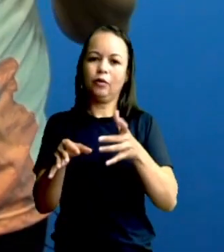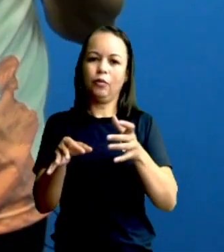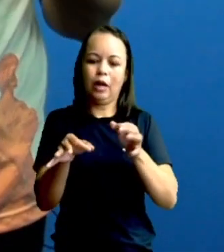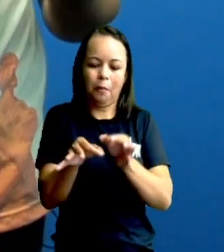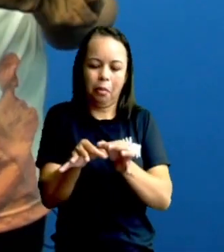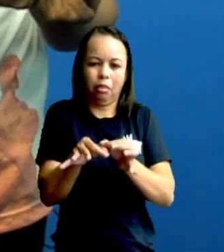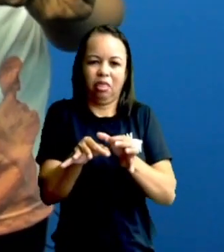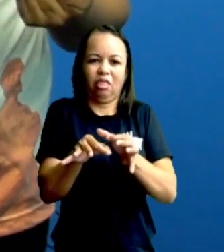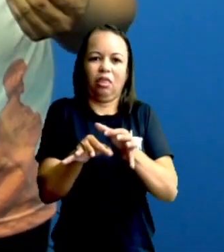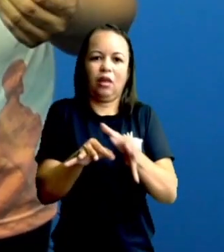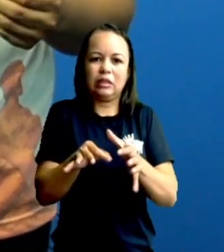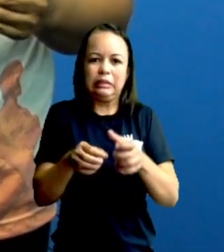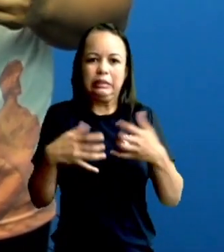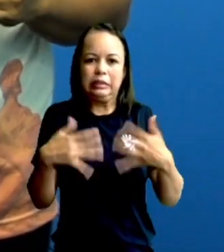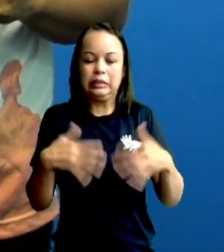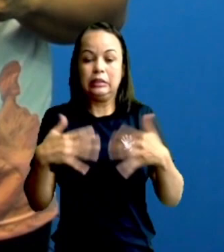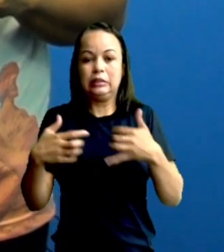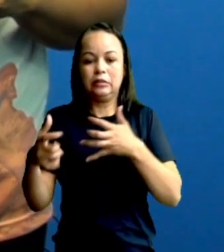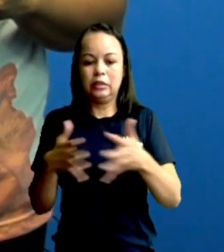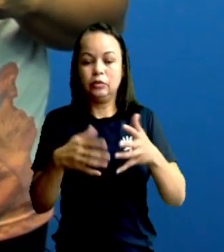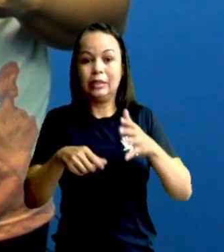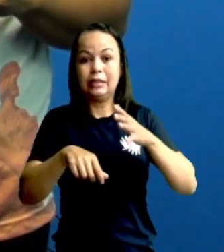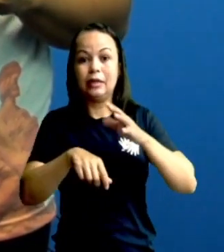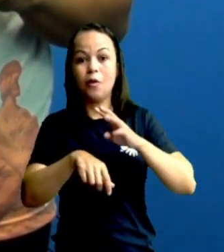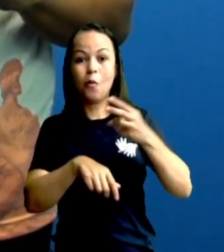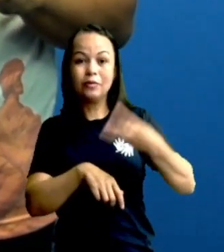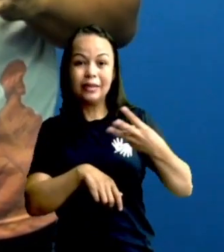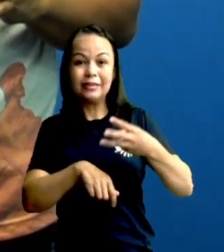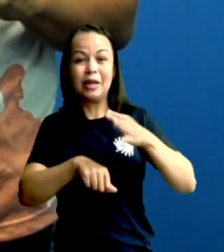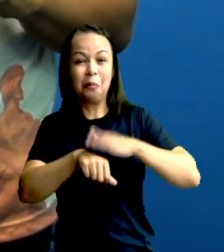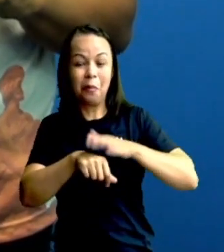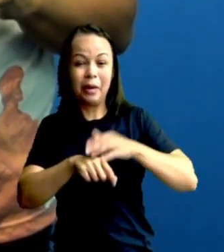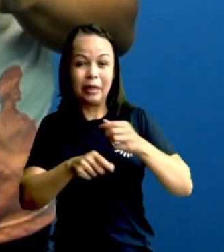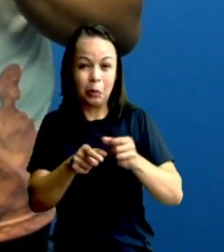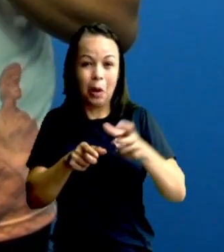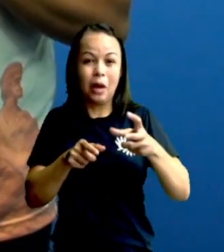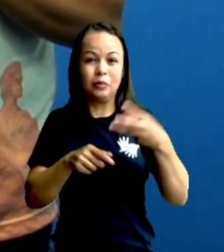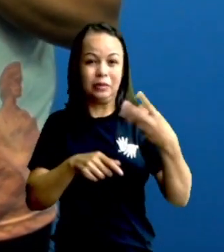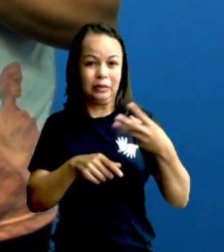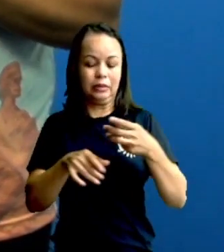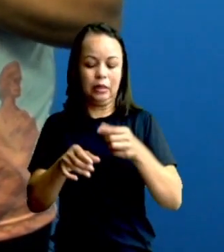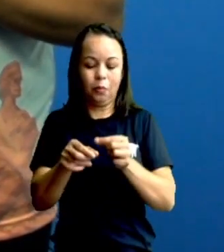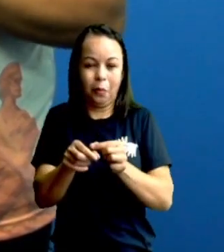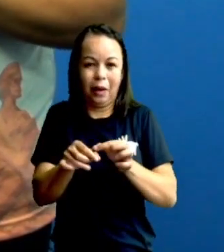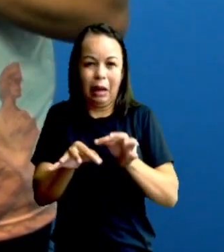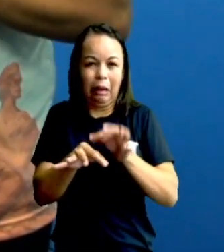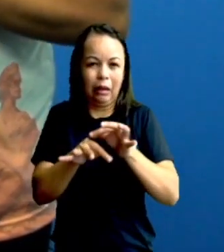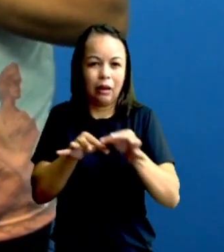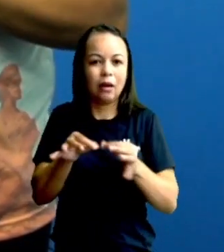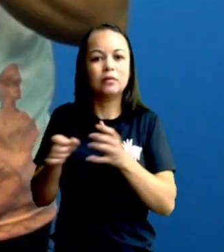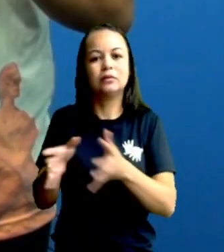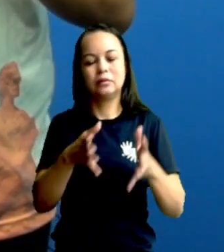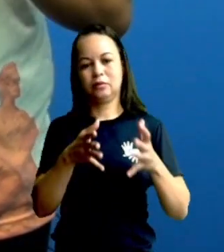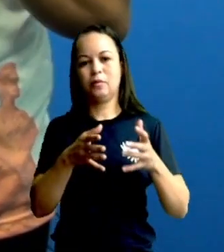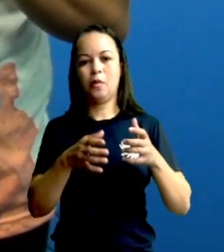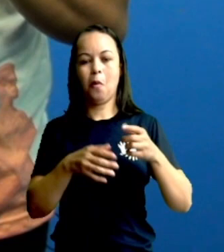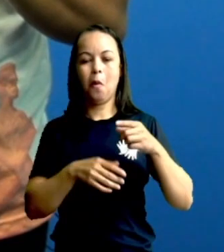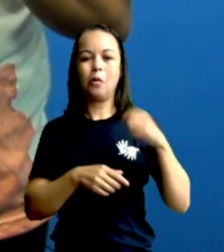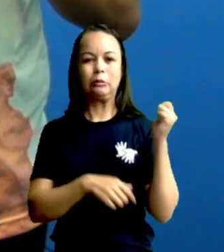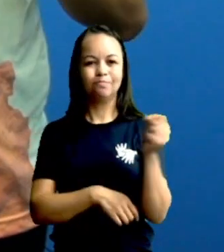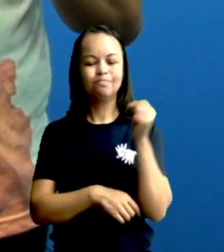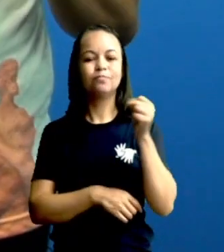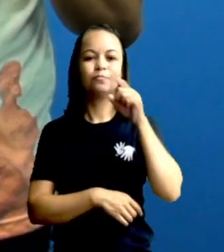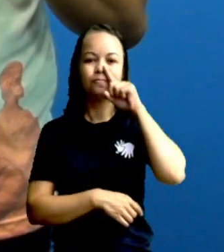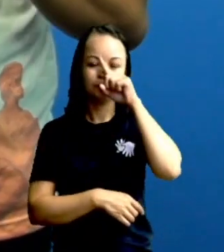se torna um pouco mais agressiva, e no terceiro momento, no terceiro estágio dela, ela pode até causar problemas seríssimos, até